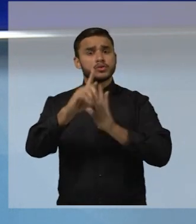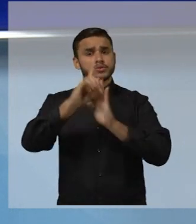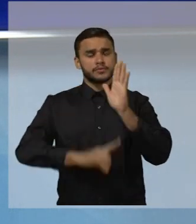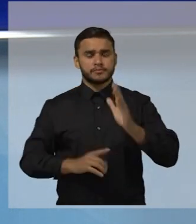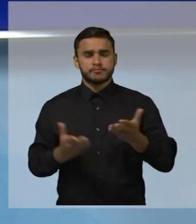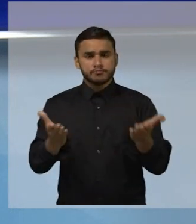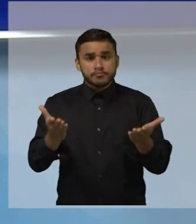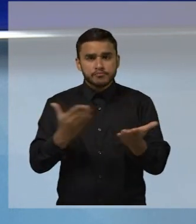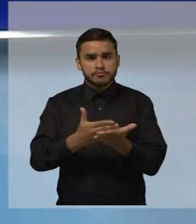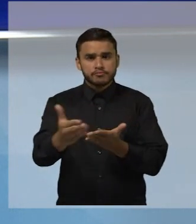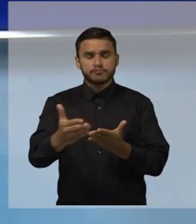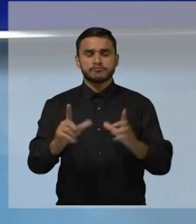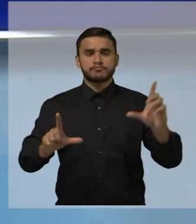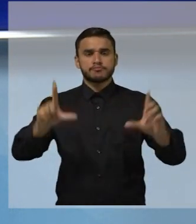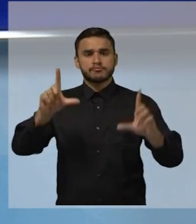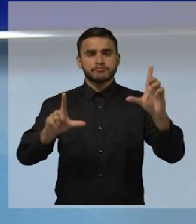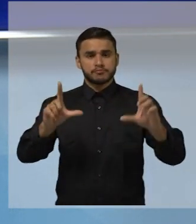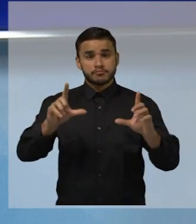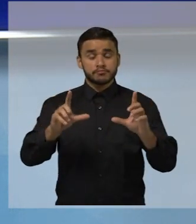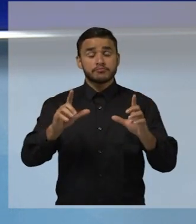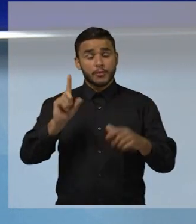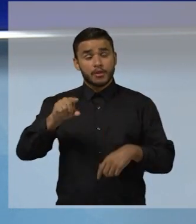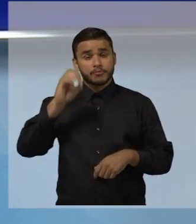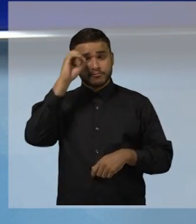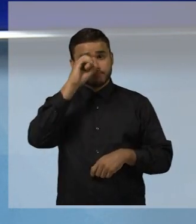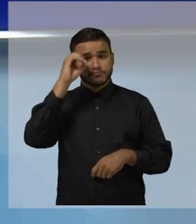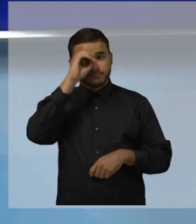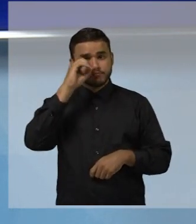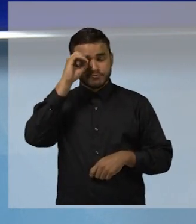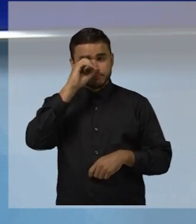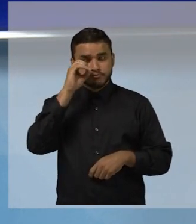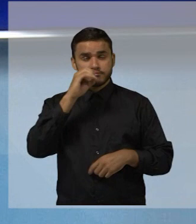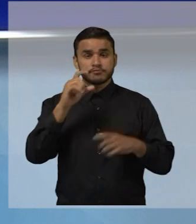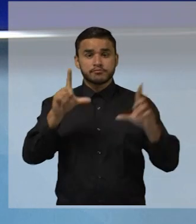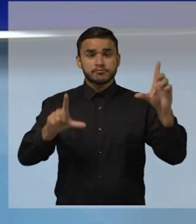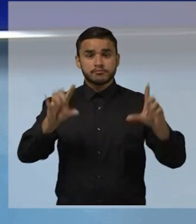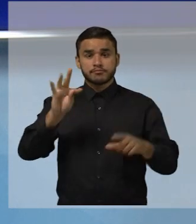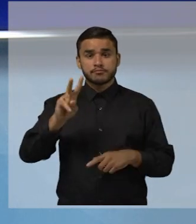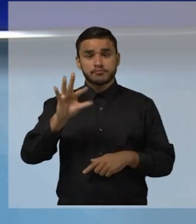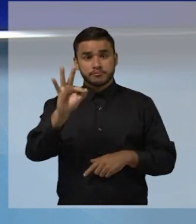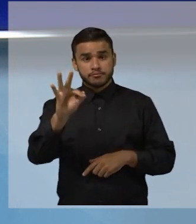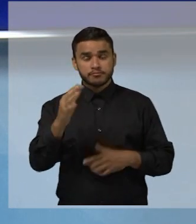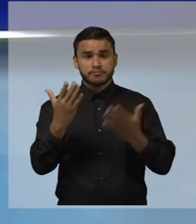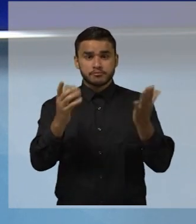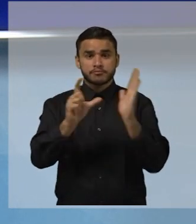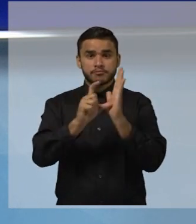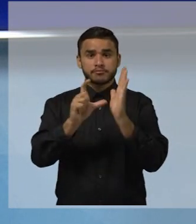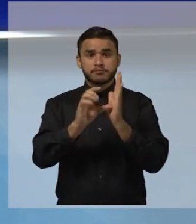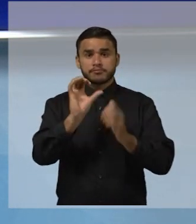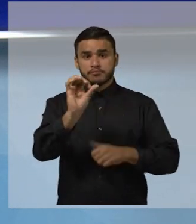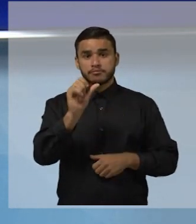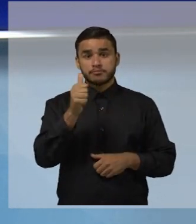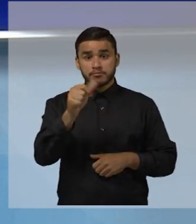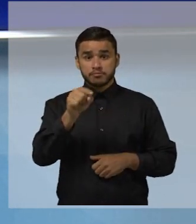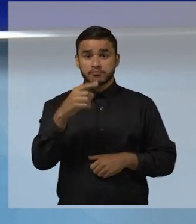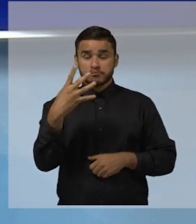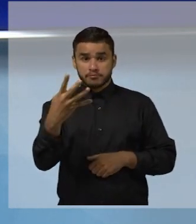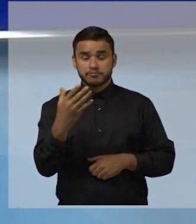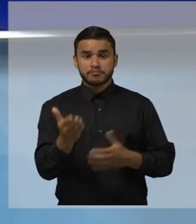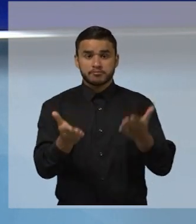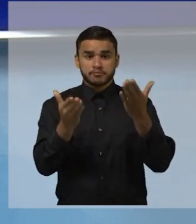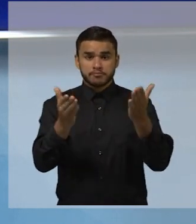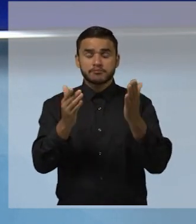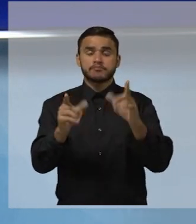Observatório pela TV Fortaleza, canal 6 da Multiplay e 61.4 digital. Para discutirmos questões de